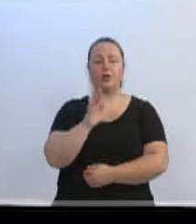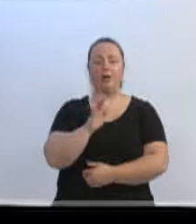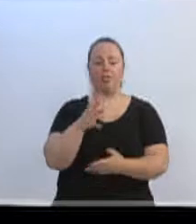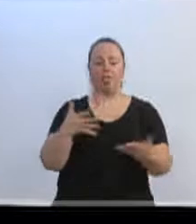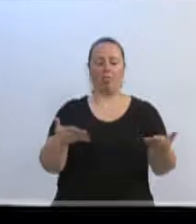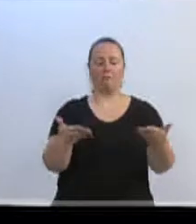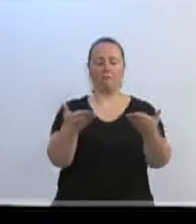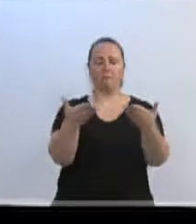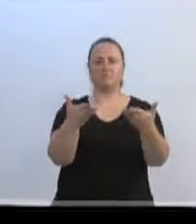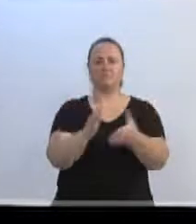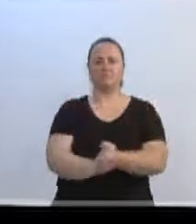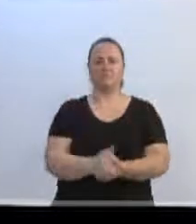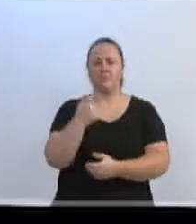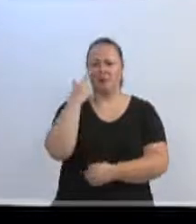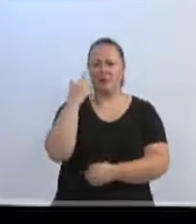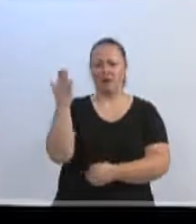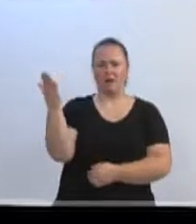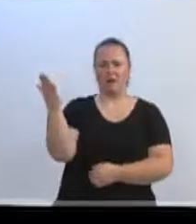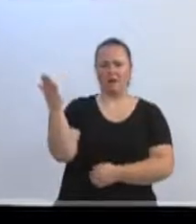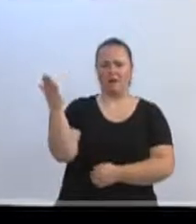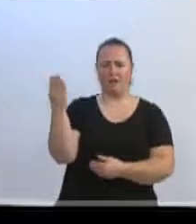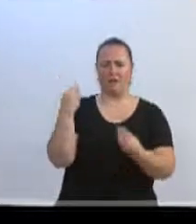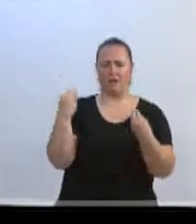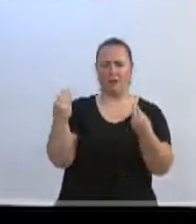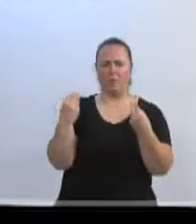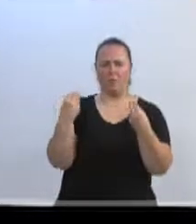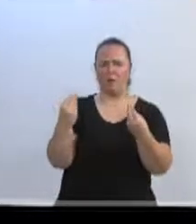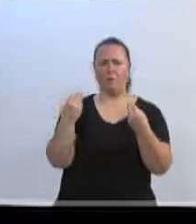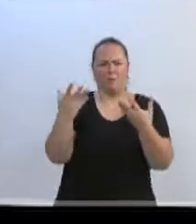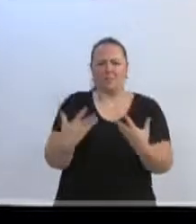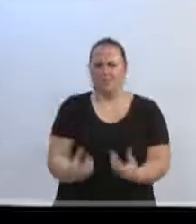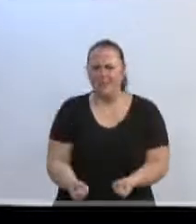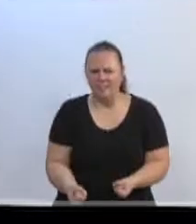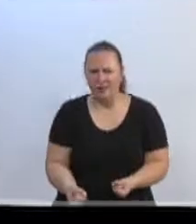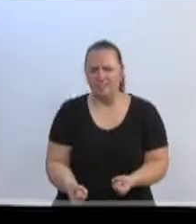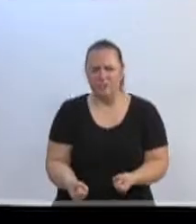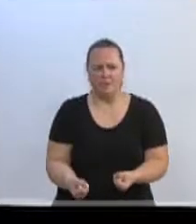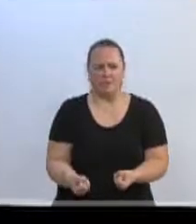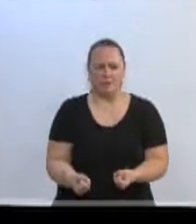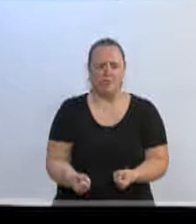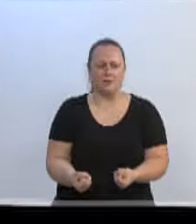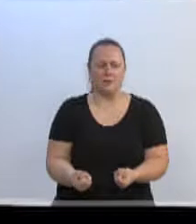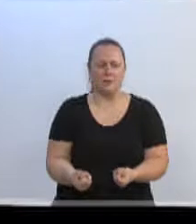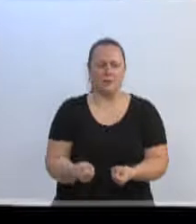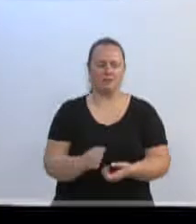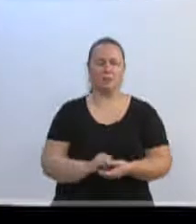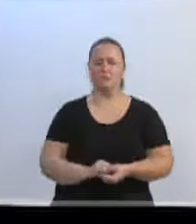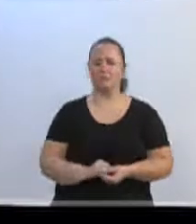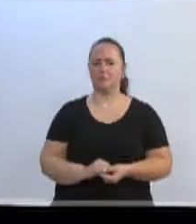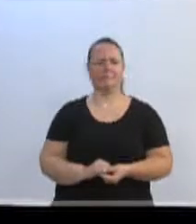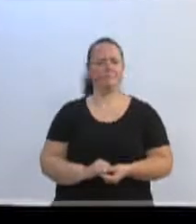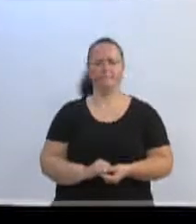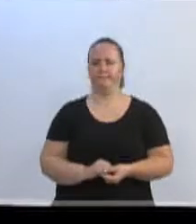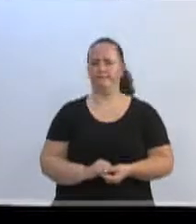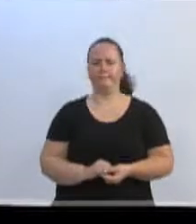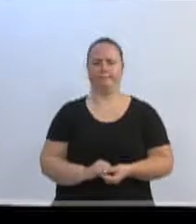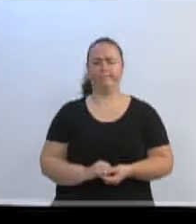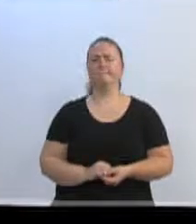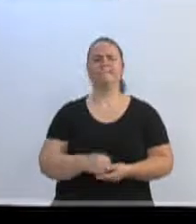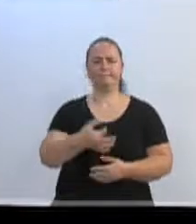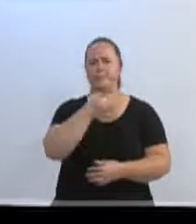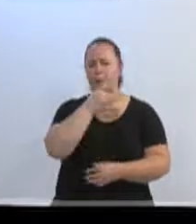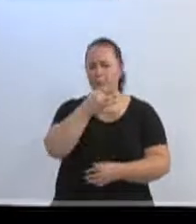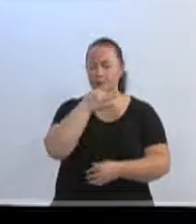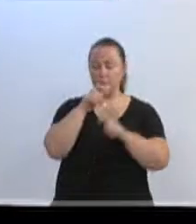absurdo, gente. Olha, pelo amor de Deus, isso não dá para admitir, né? E eu, inclusive, por sugestão do nosso assessor,